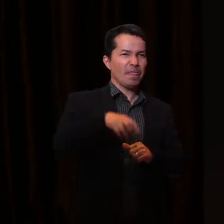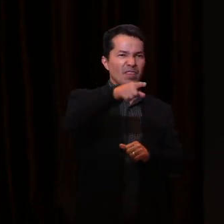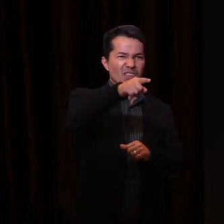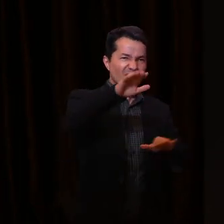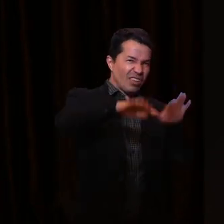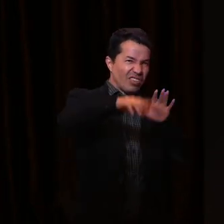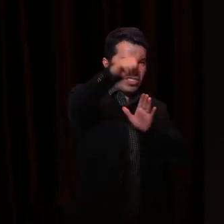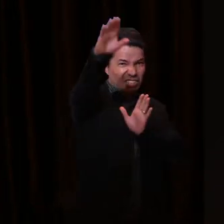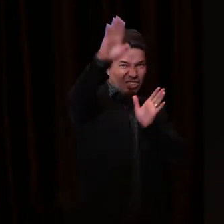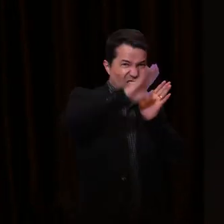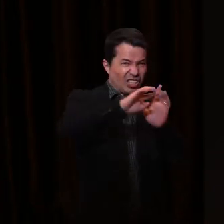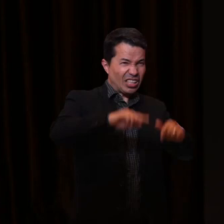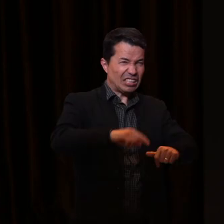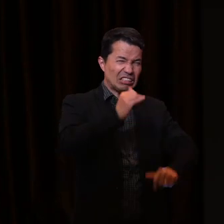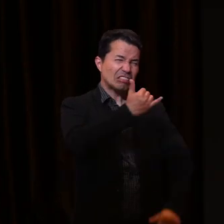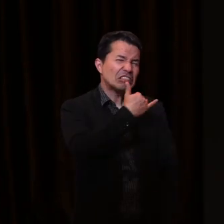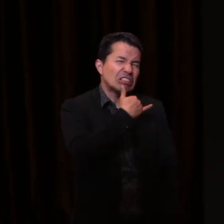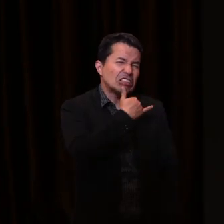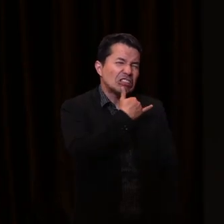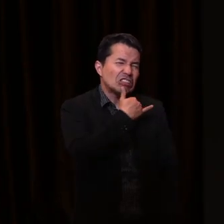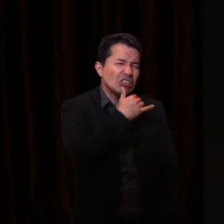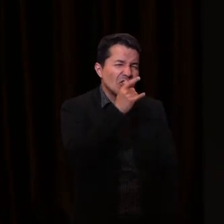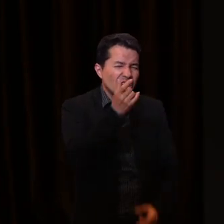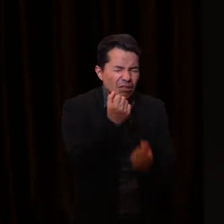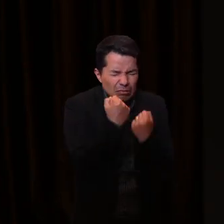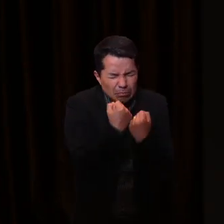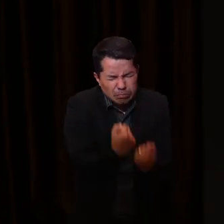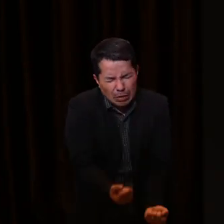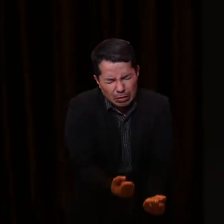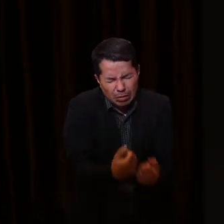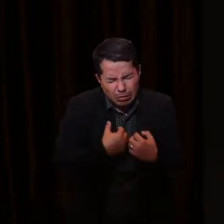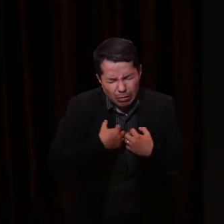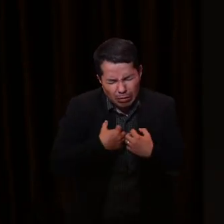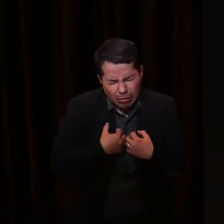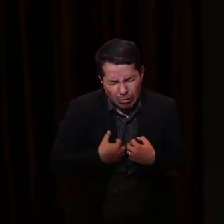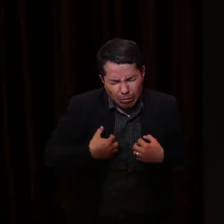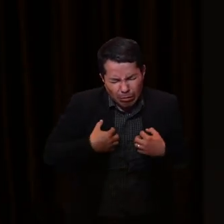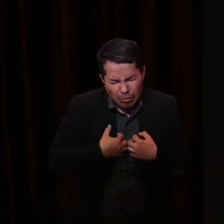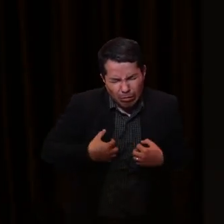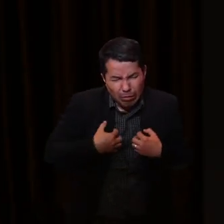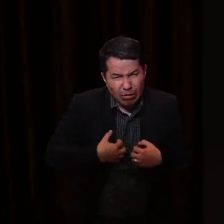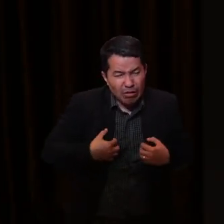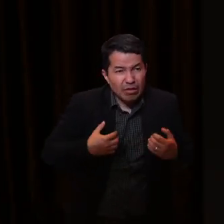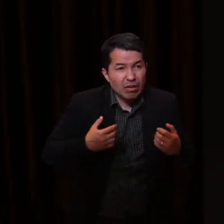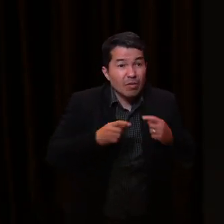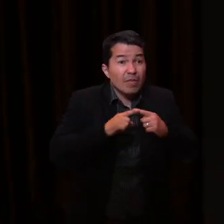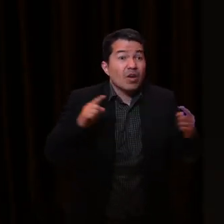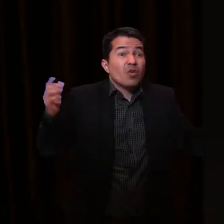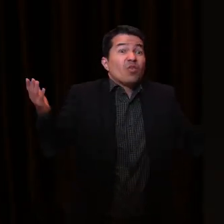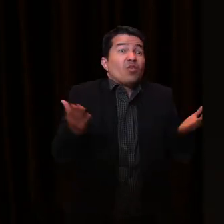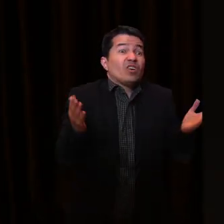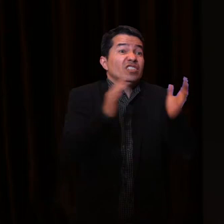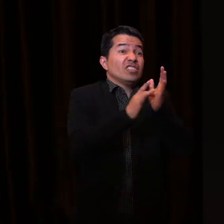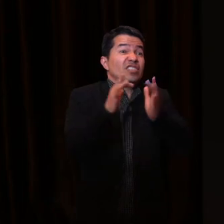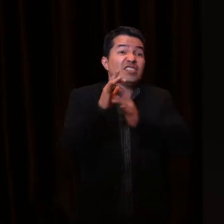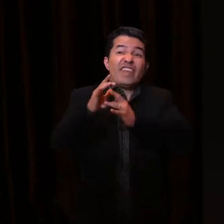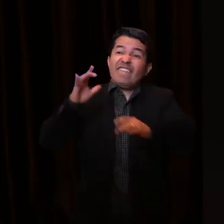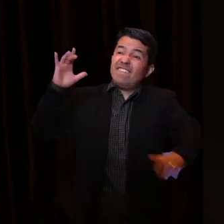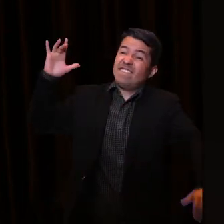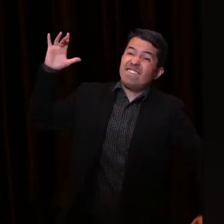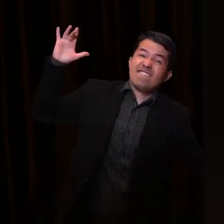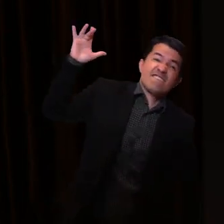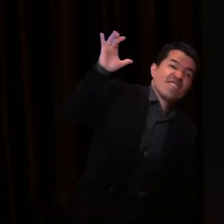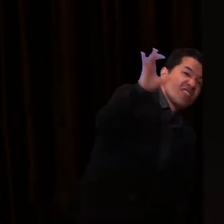laçado, pesado de espírito, angustiado, mas a esperança que é viva vai chegar no teu coração, e quando você tocar